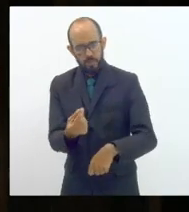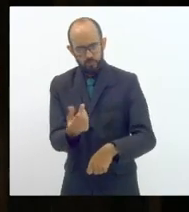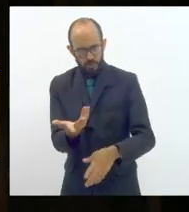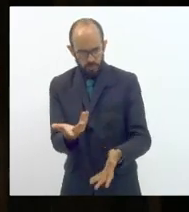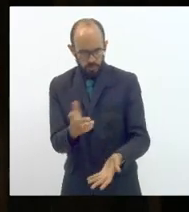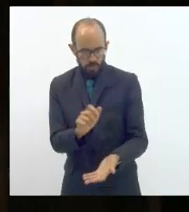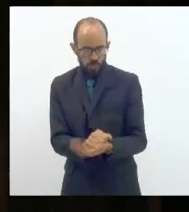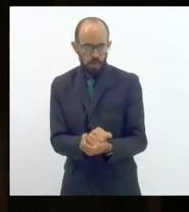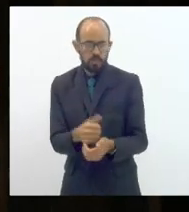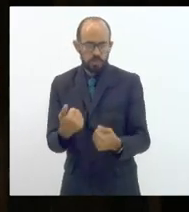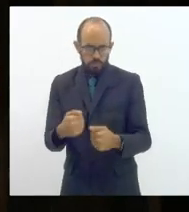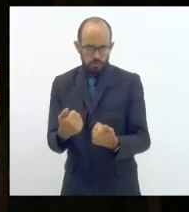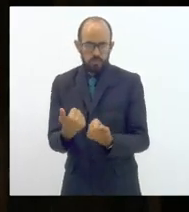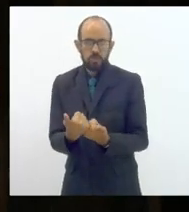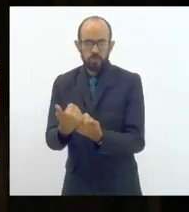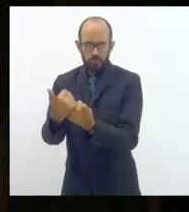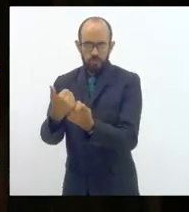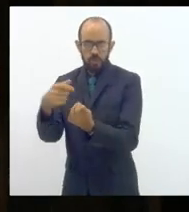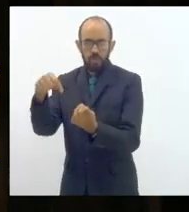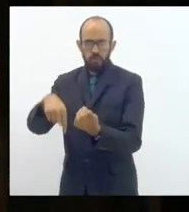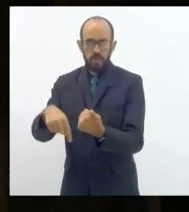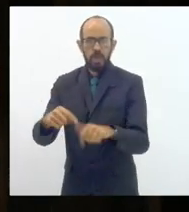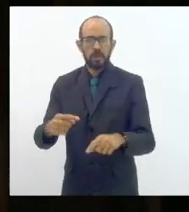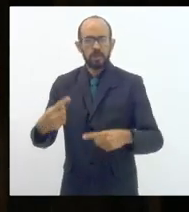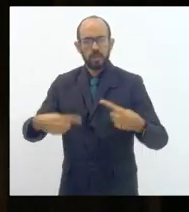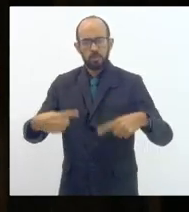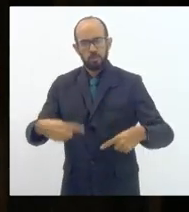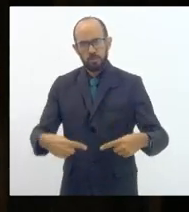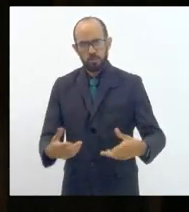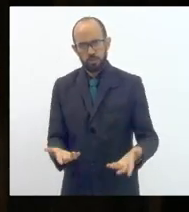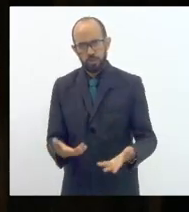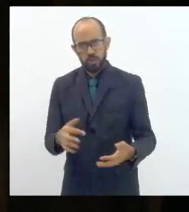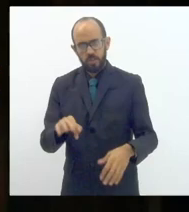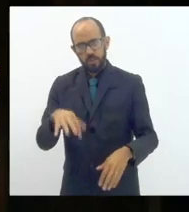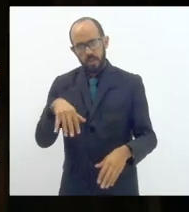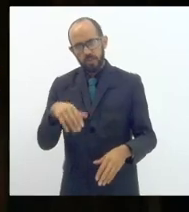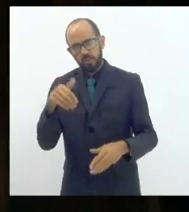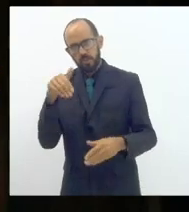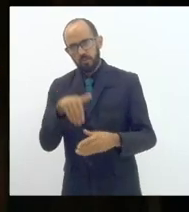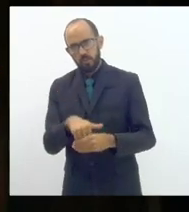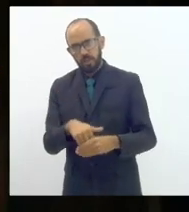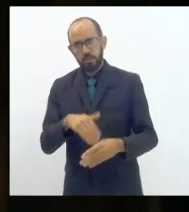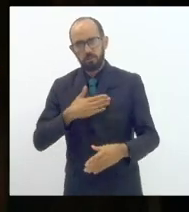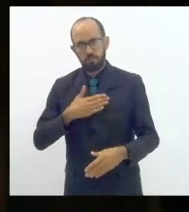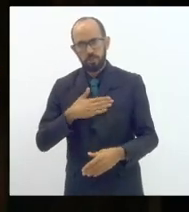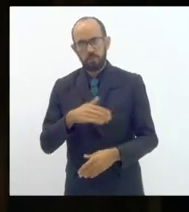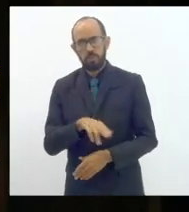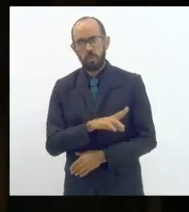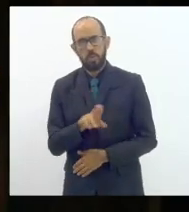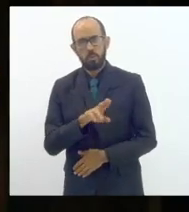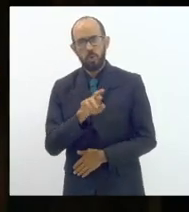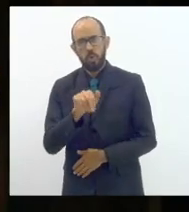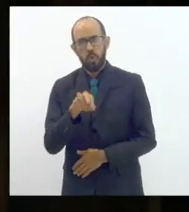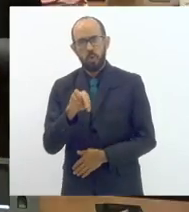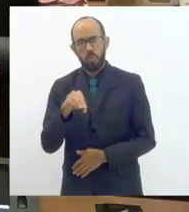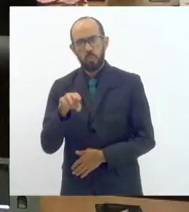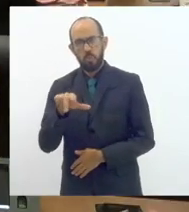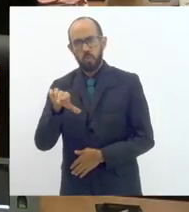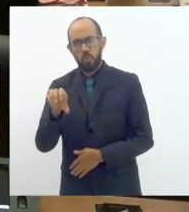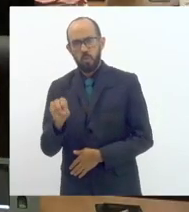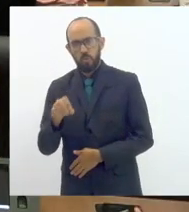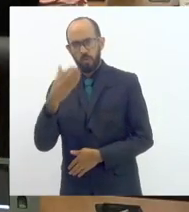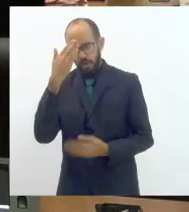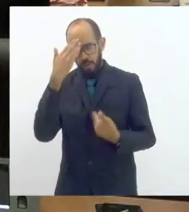apoio, e o apoio vem daqui, da política. Então, quem quiser votar em mim, meu nome é Rômulo e agradeço a atenção de todos.